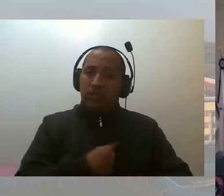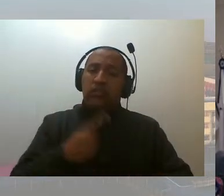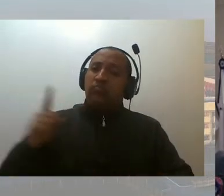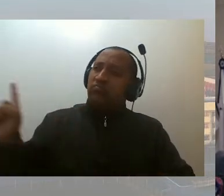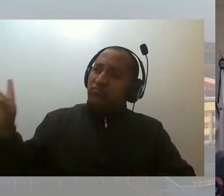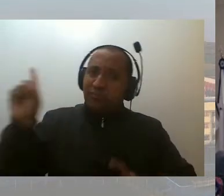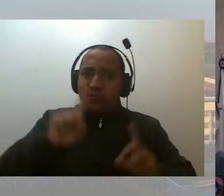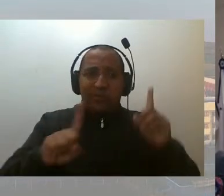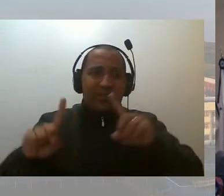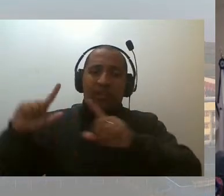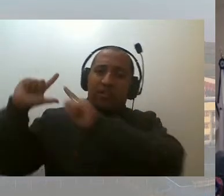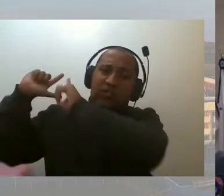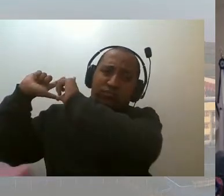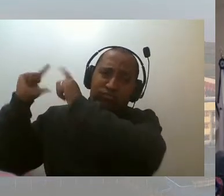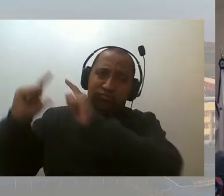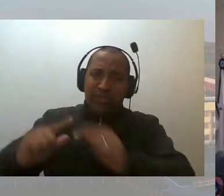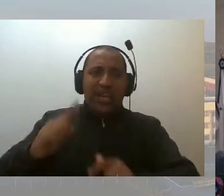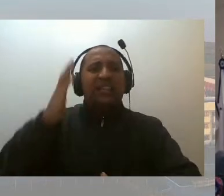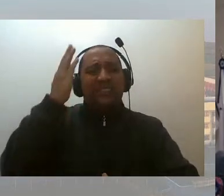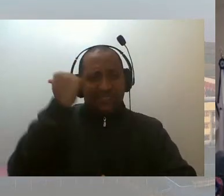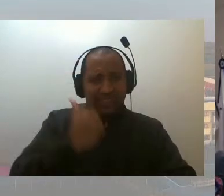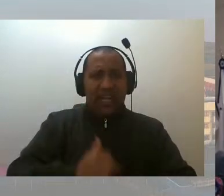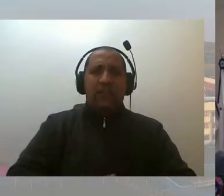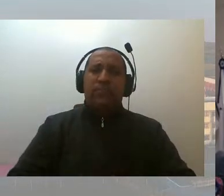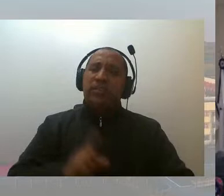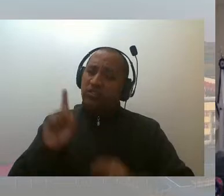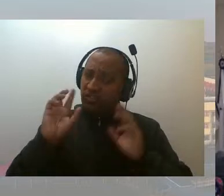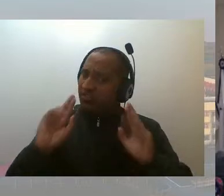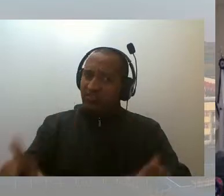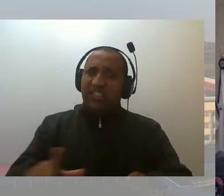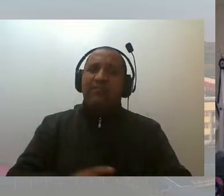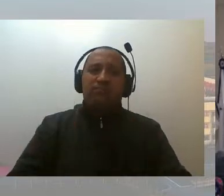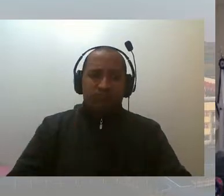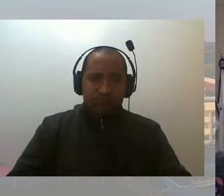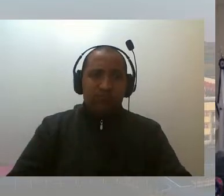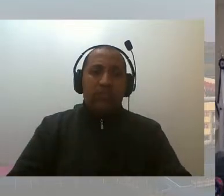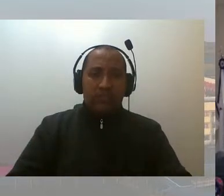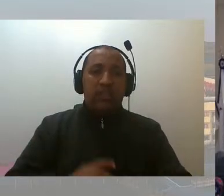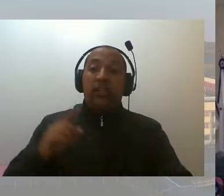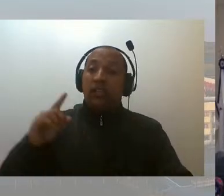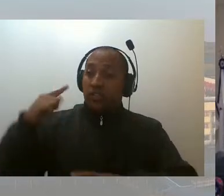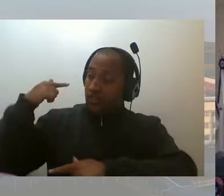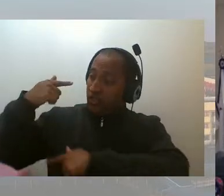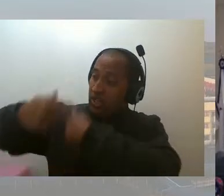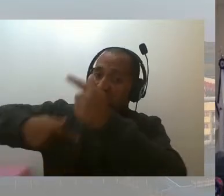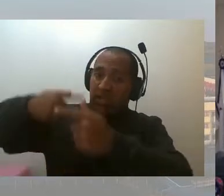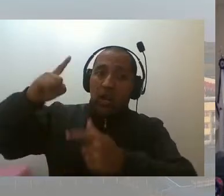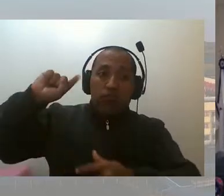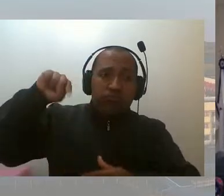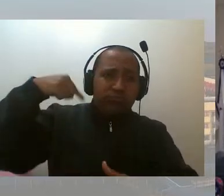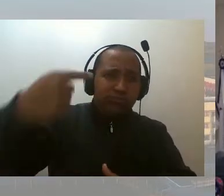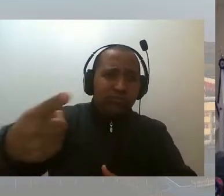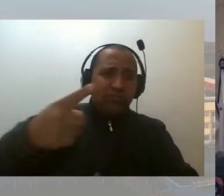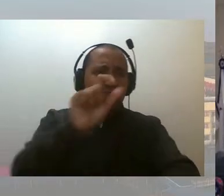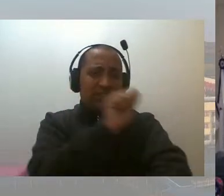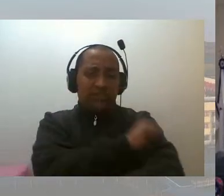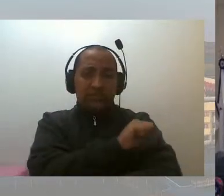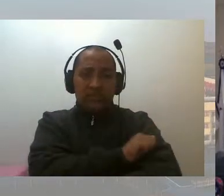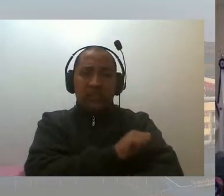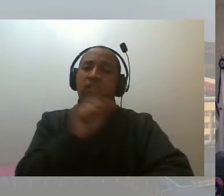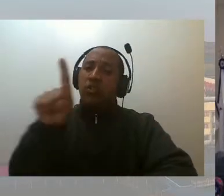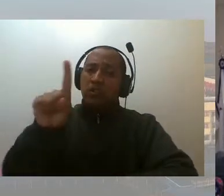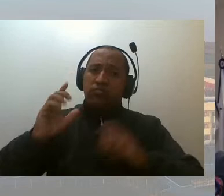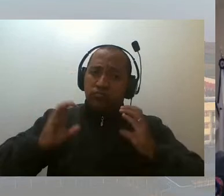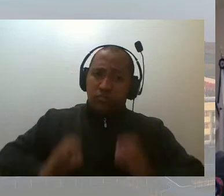universidade tradicional sabe do que eu estou falando. É diferente, né? A próxima geração, né, dos nossos alunos já vai ter um